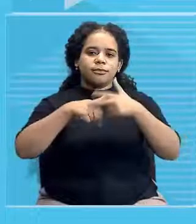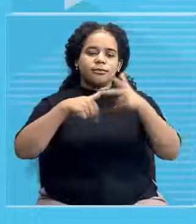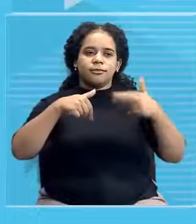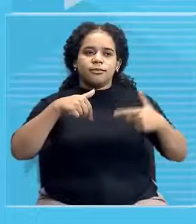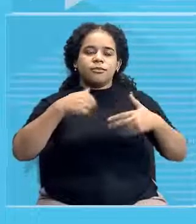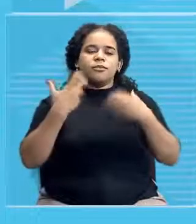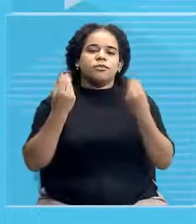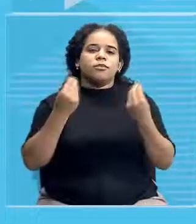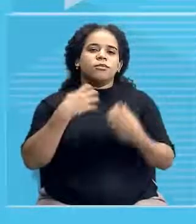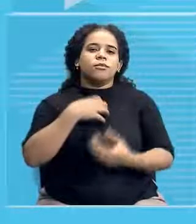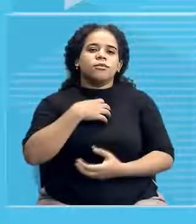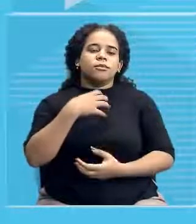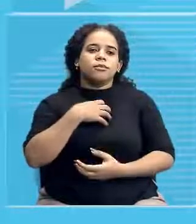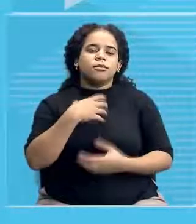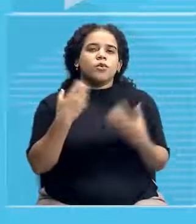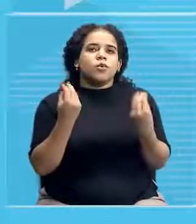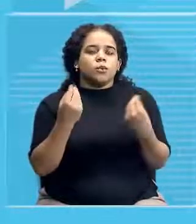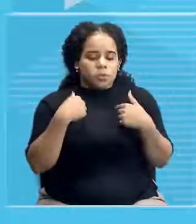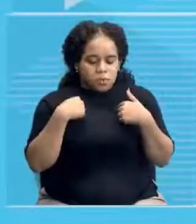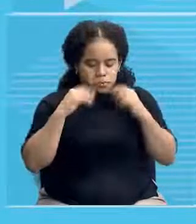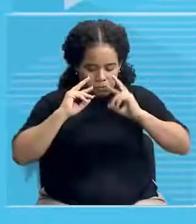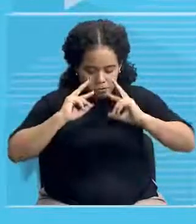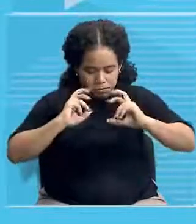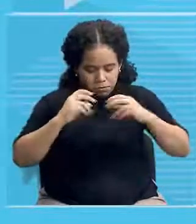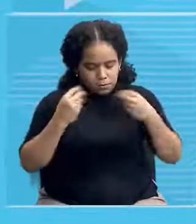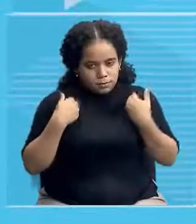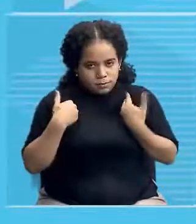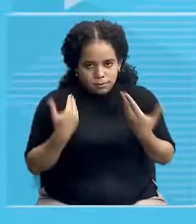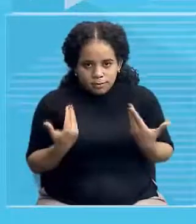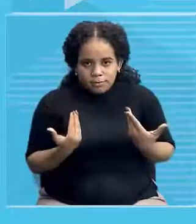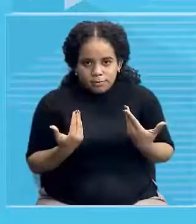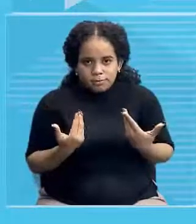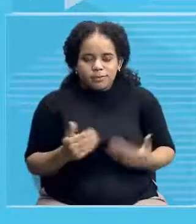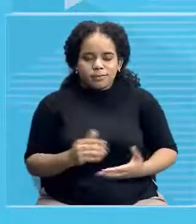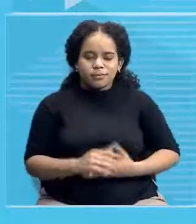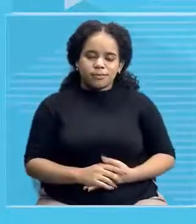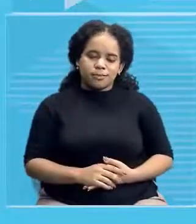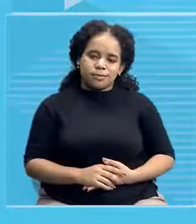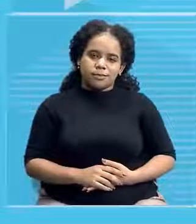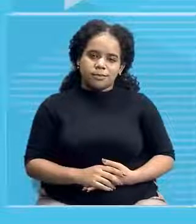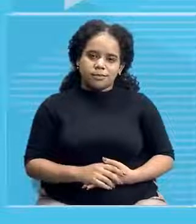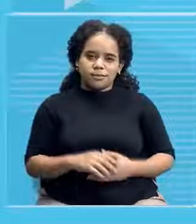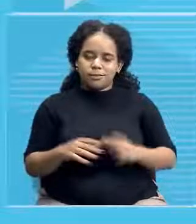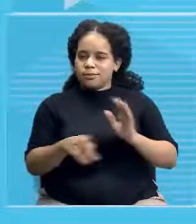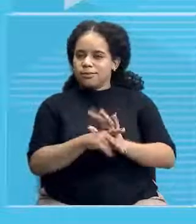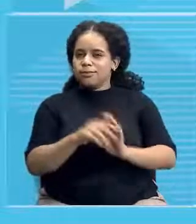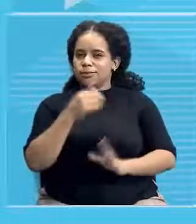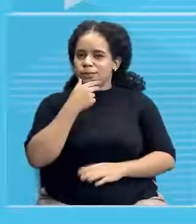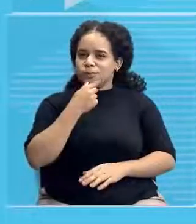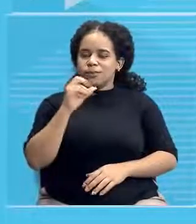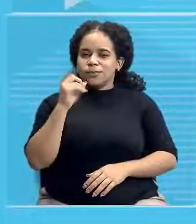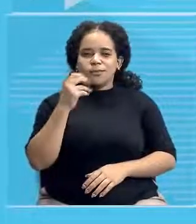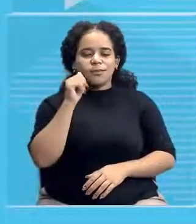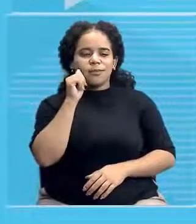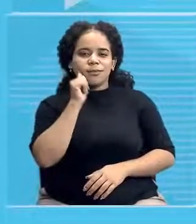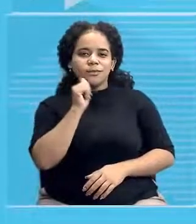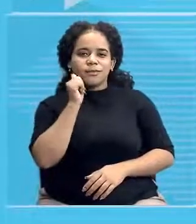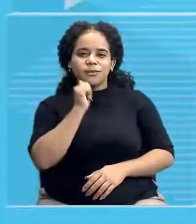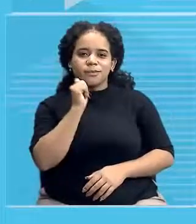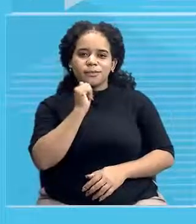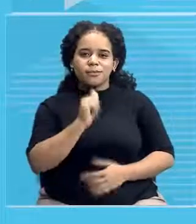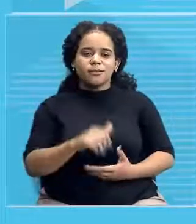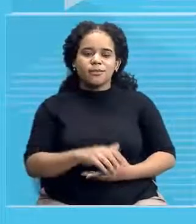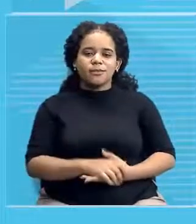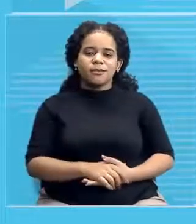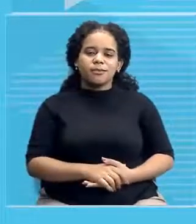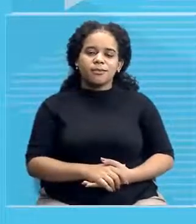como eu me sinto, como é que eu me sinto? Eu me sinto do gênero masculino ou feminino?